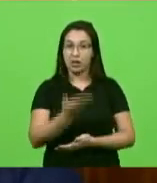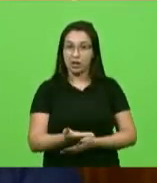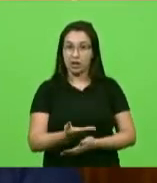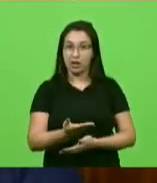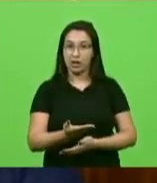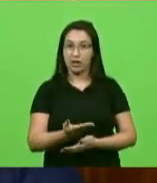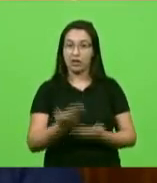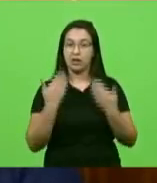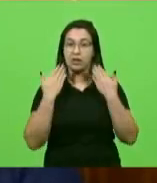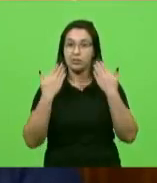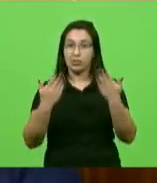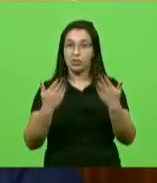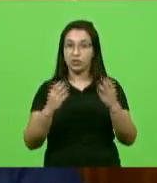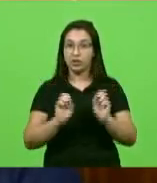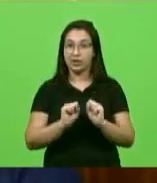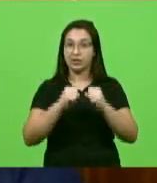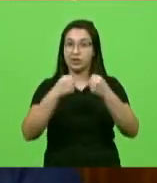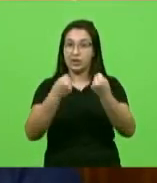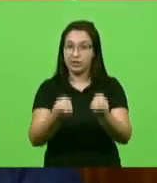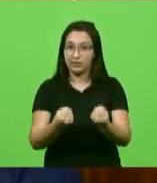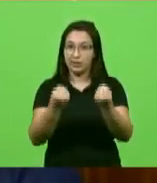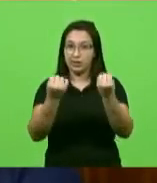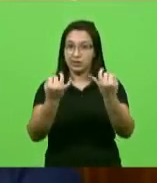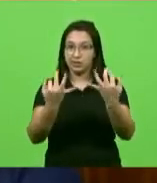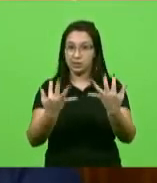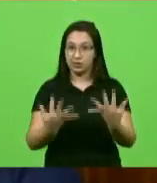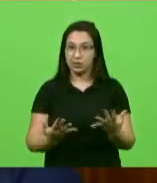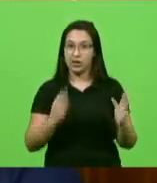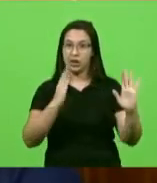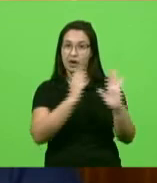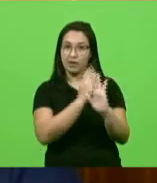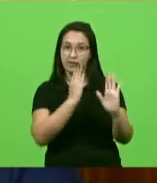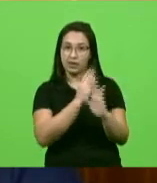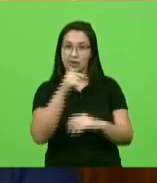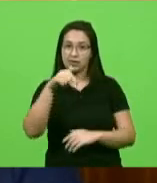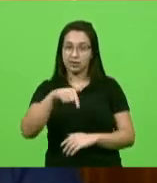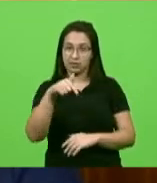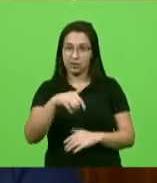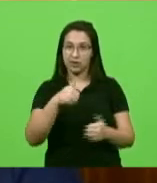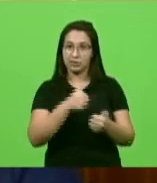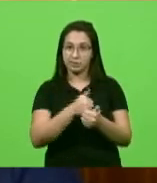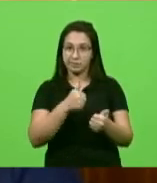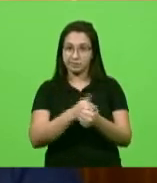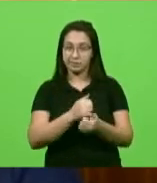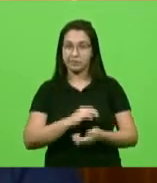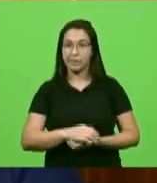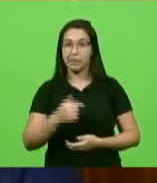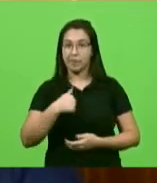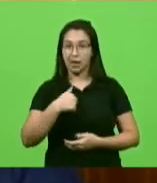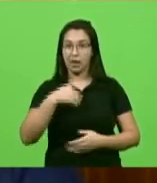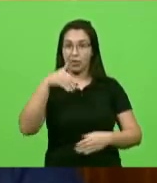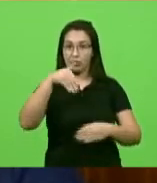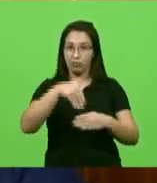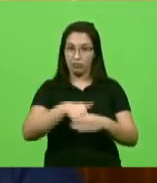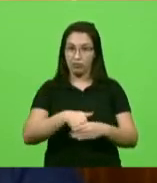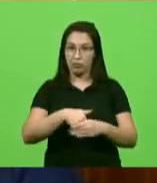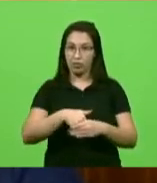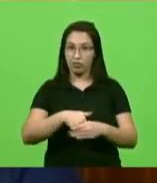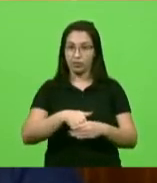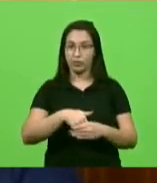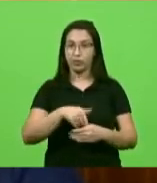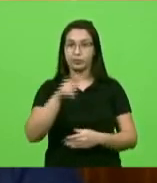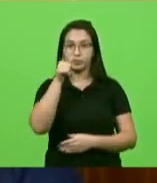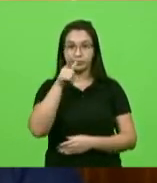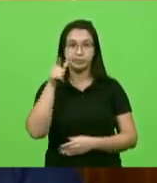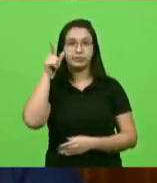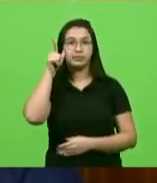apresentar sua defesa propriamente dita para avaliação desse tribunal. Esse é o meu voto, deputado Laércio Demerval